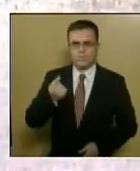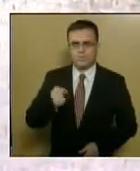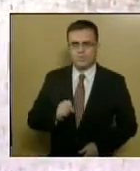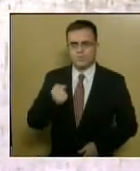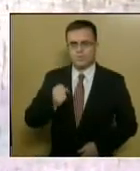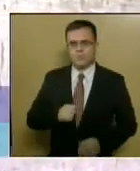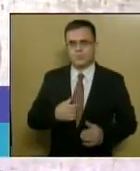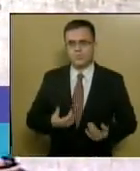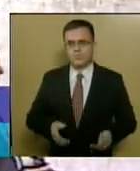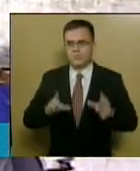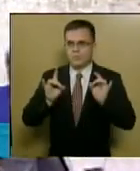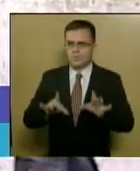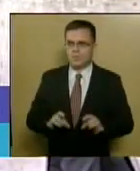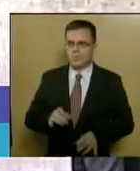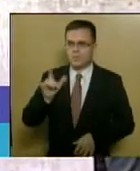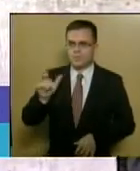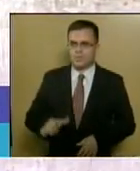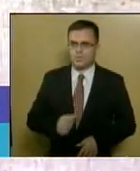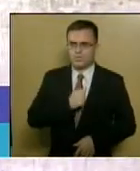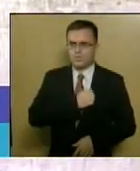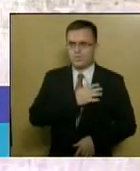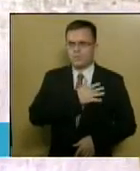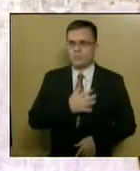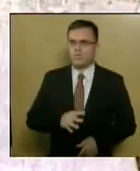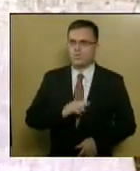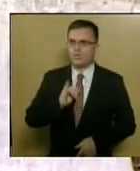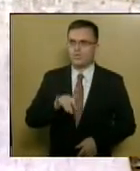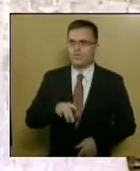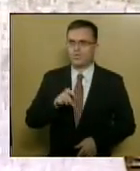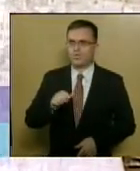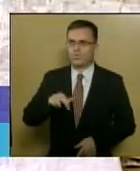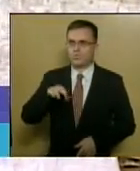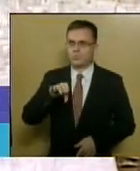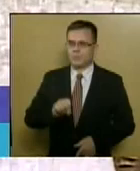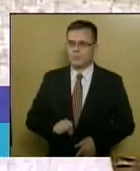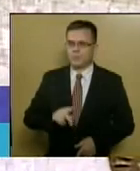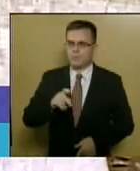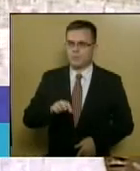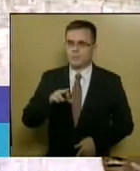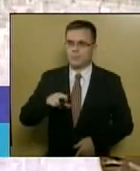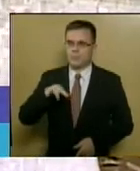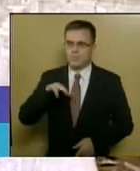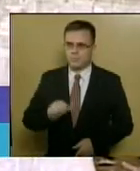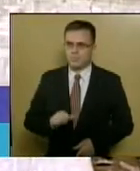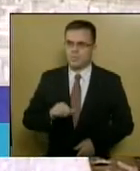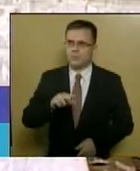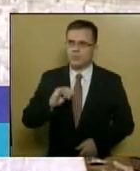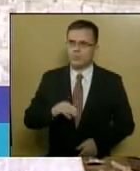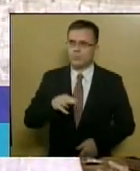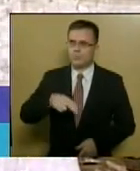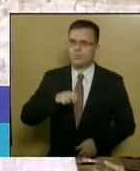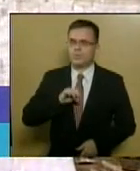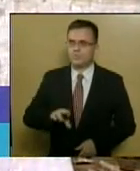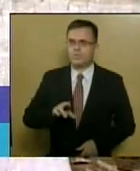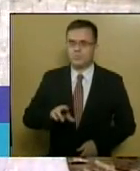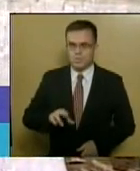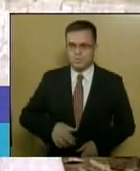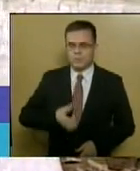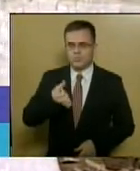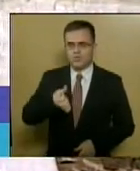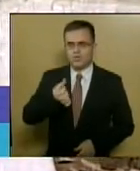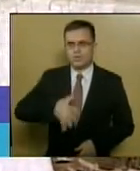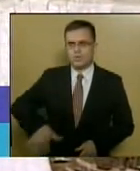O excelentíssimo senhor General de Divisão Juarez Alves Pereira Júnior, comandante da 6ª Região Militar.